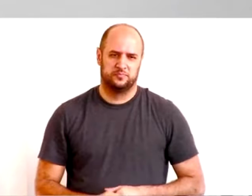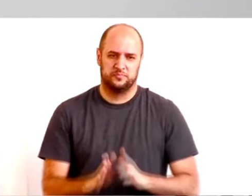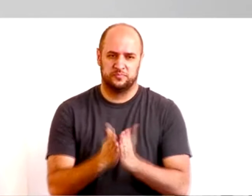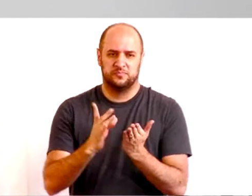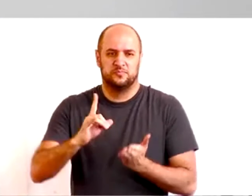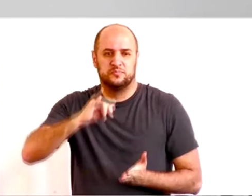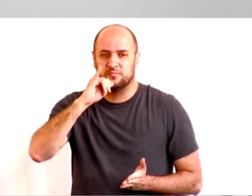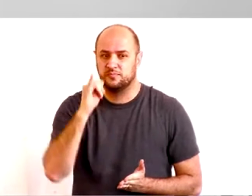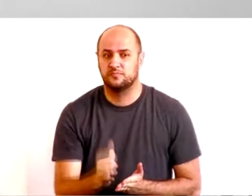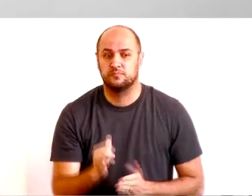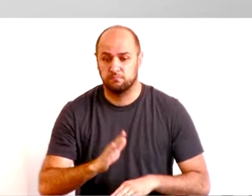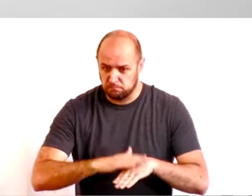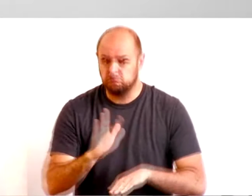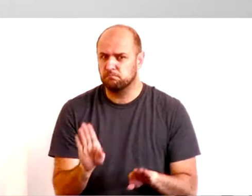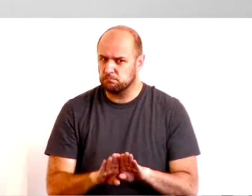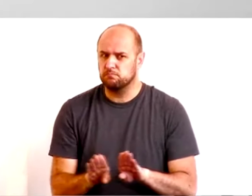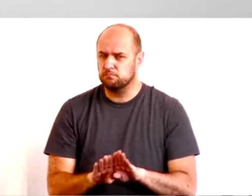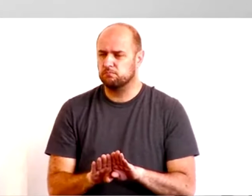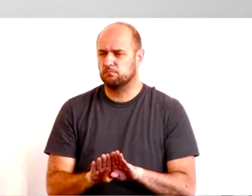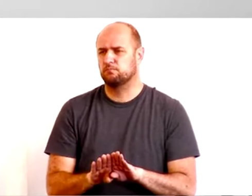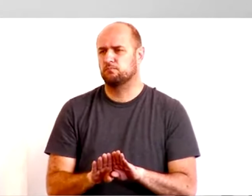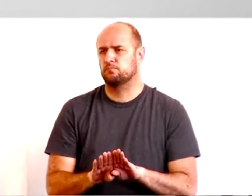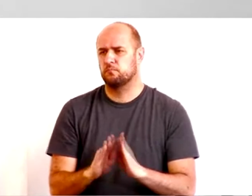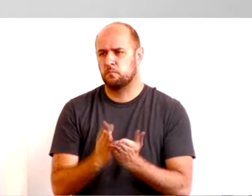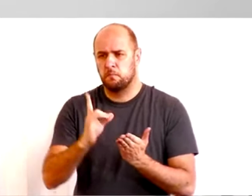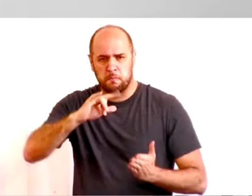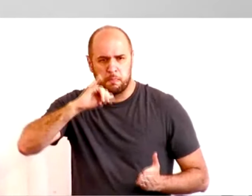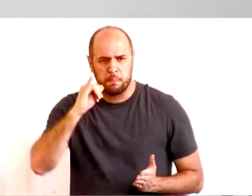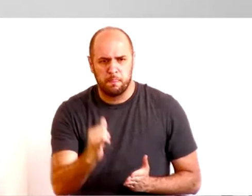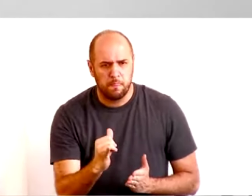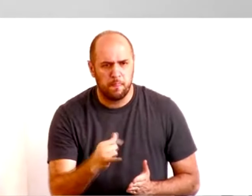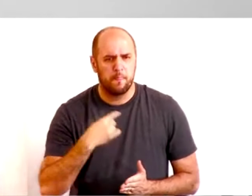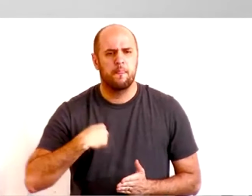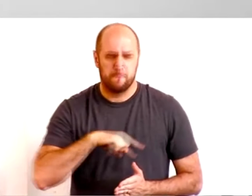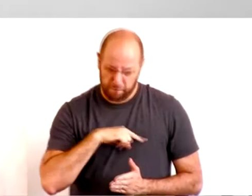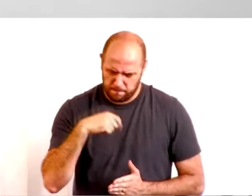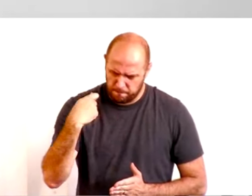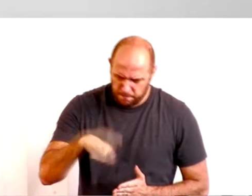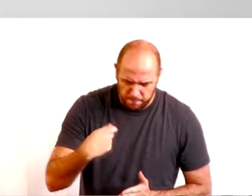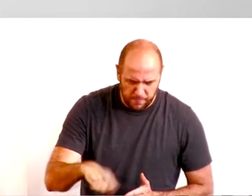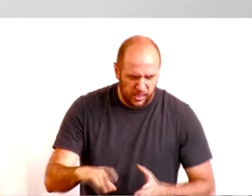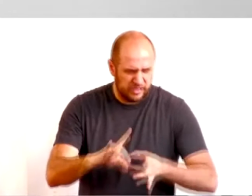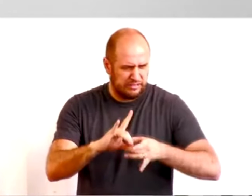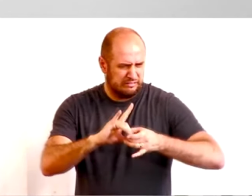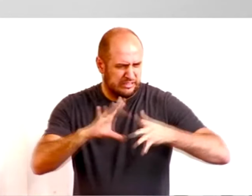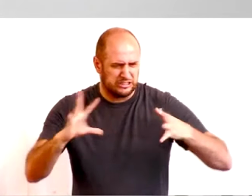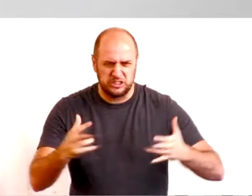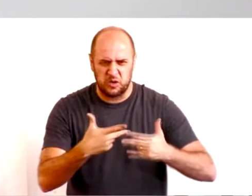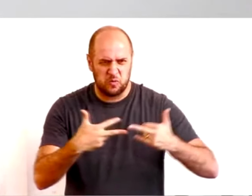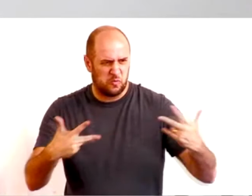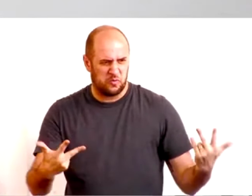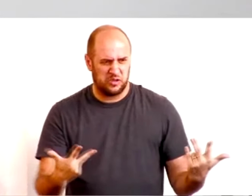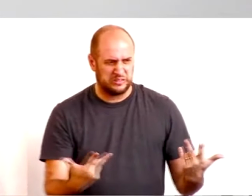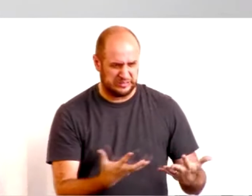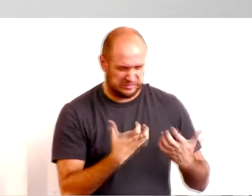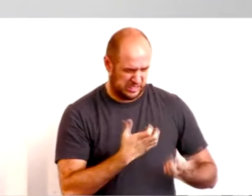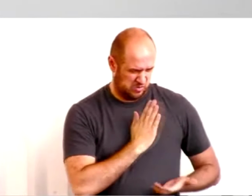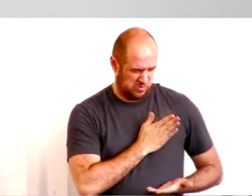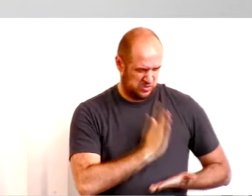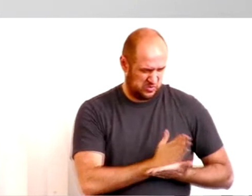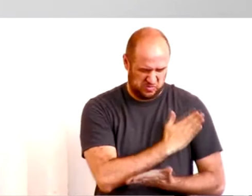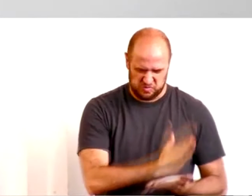mais. O texto também nos promete que vale a pena abrir mão de coisas que estão querendo rachar o nosso coração, que